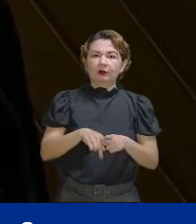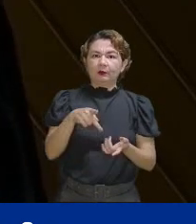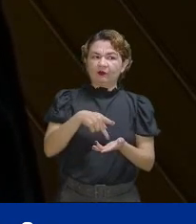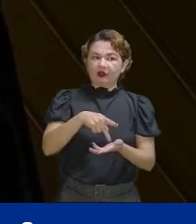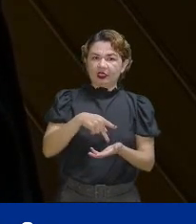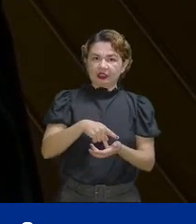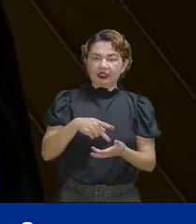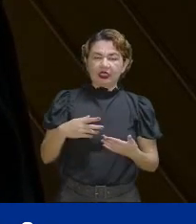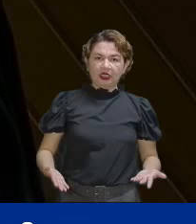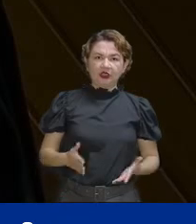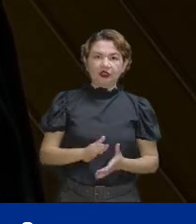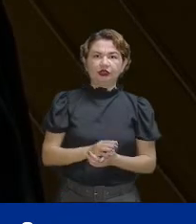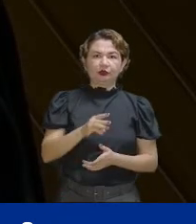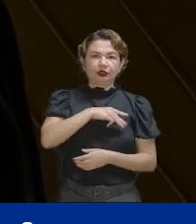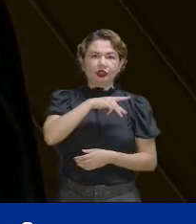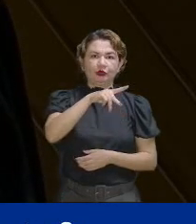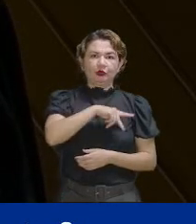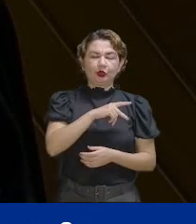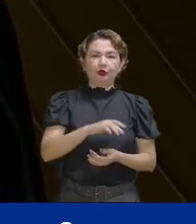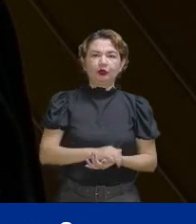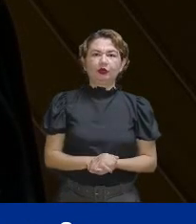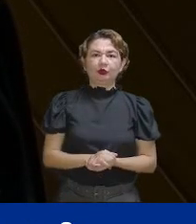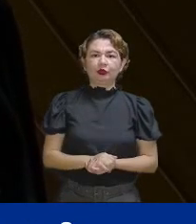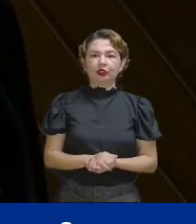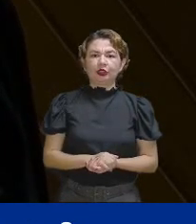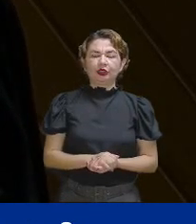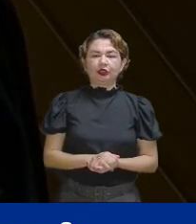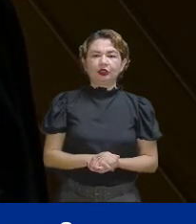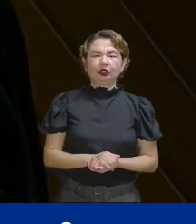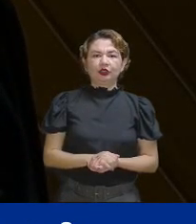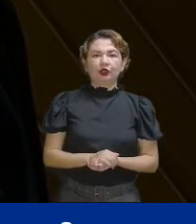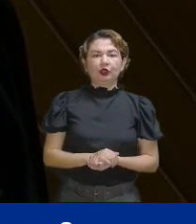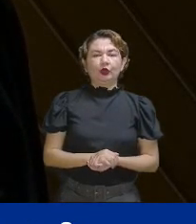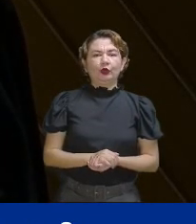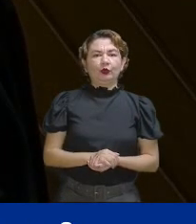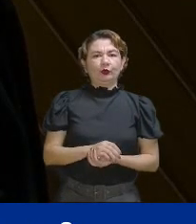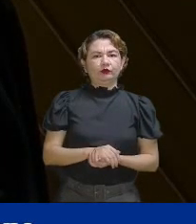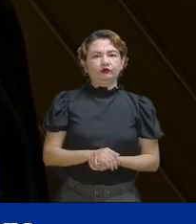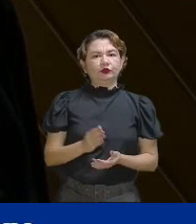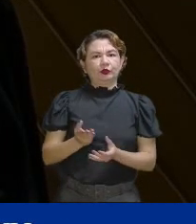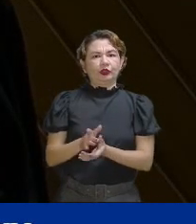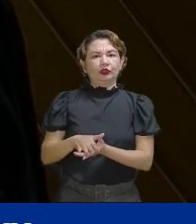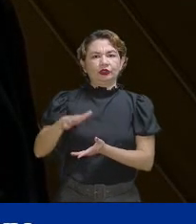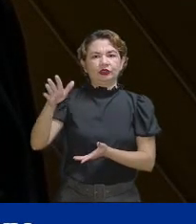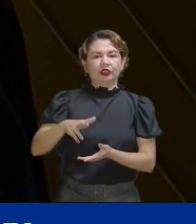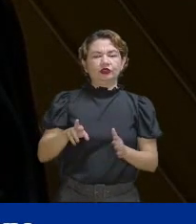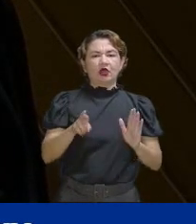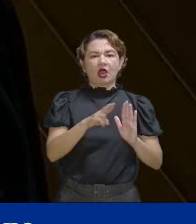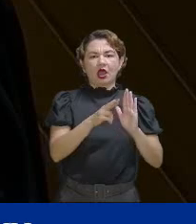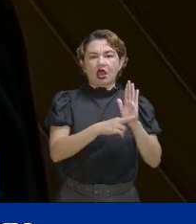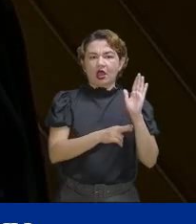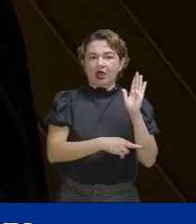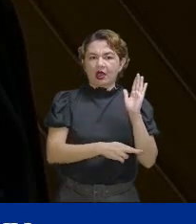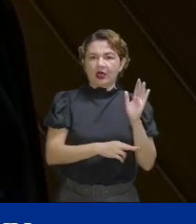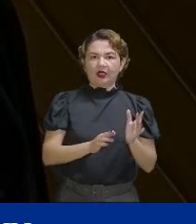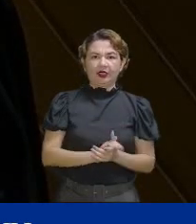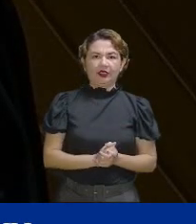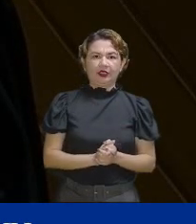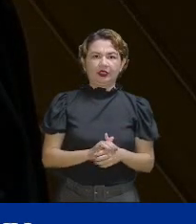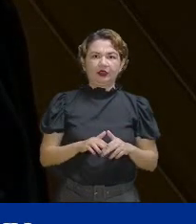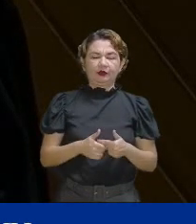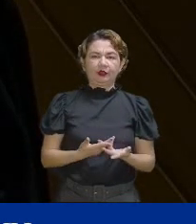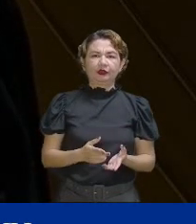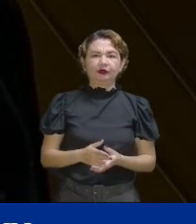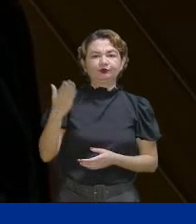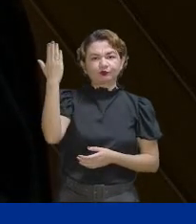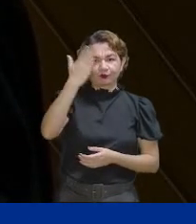veracidade, quando o Ministério Público atua como parte no campo processual, prevalece a regra de distribuição dinâmica do ônus